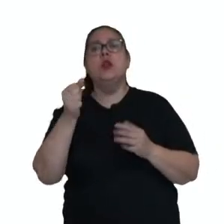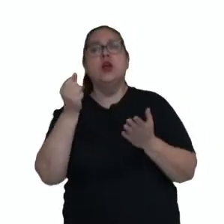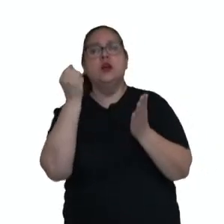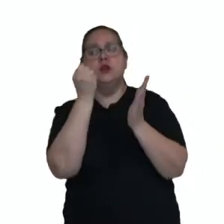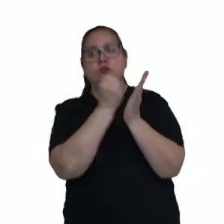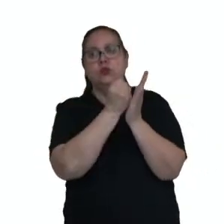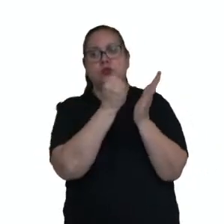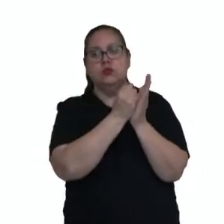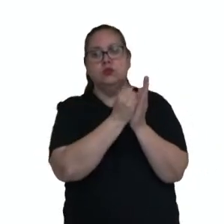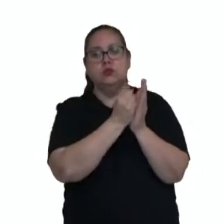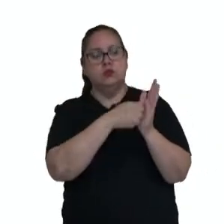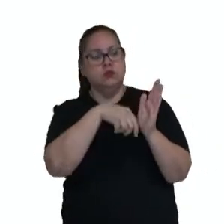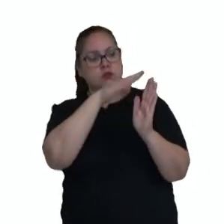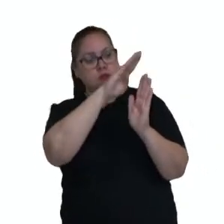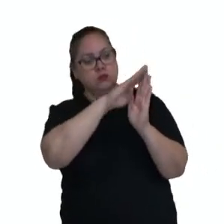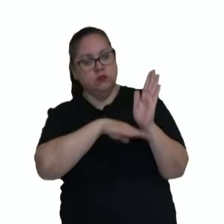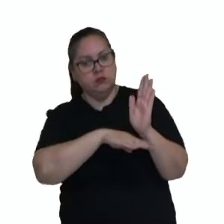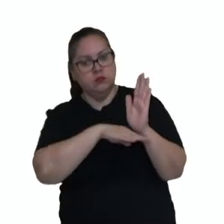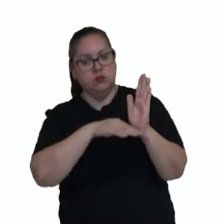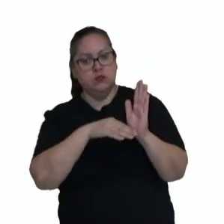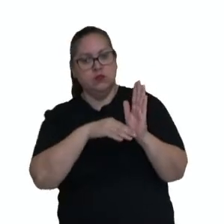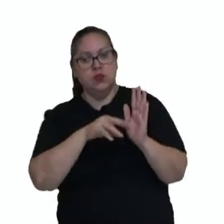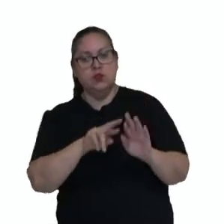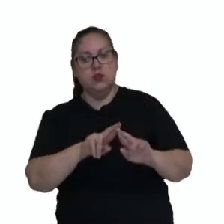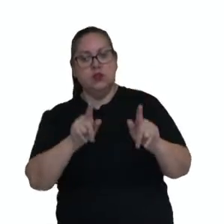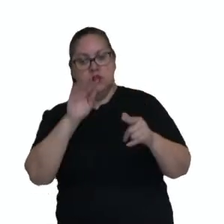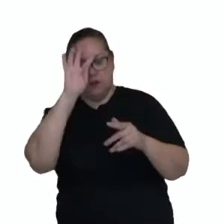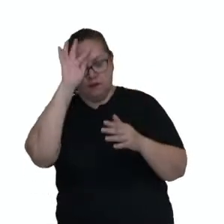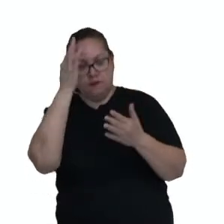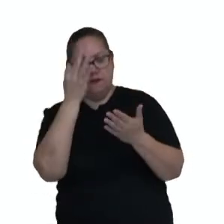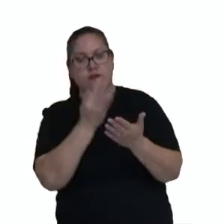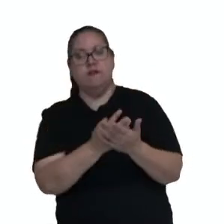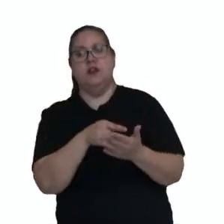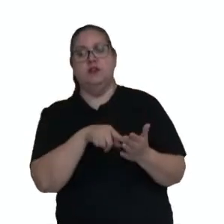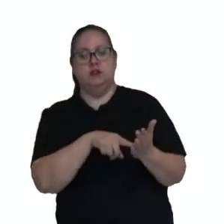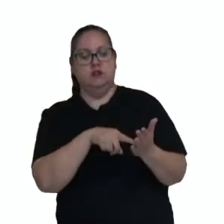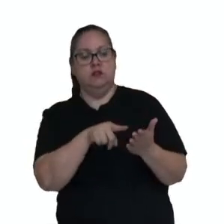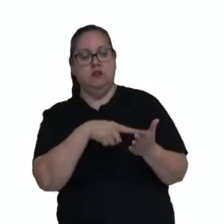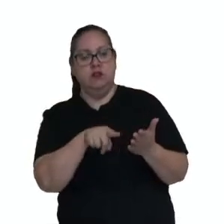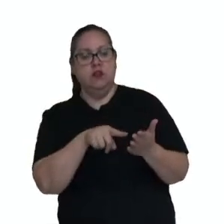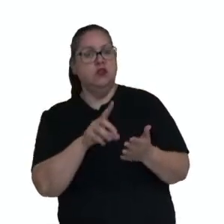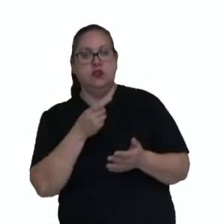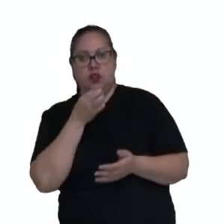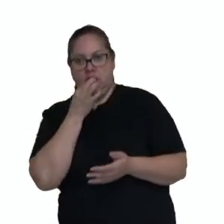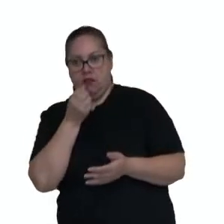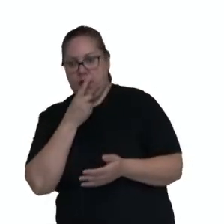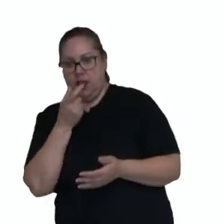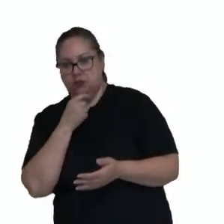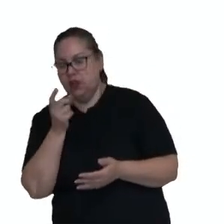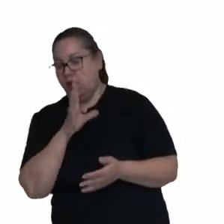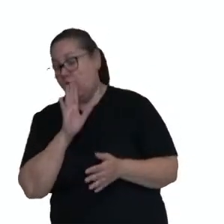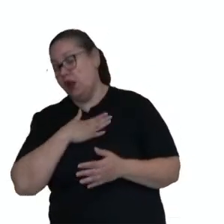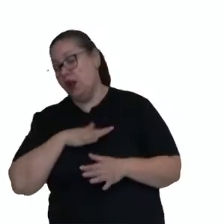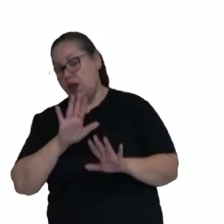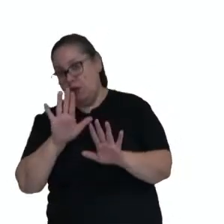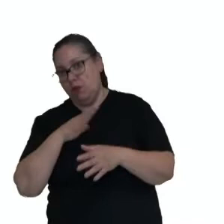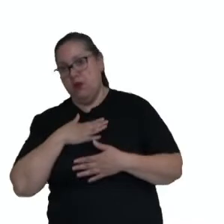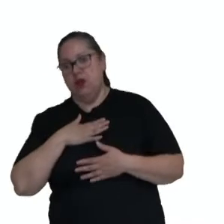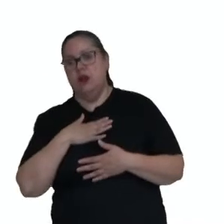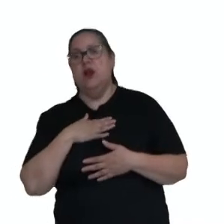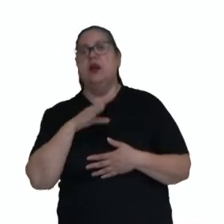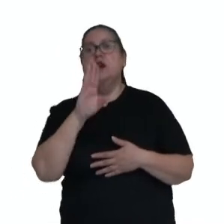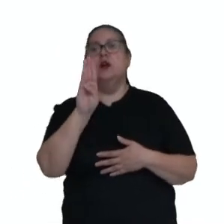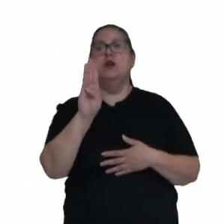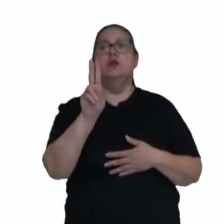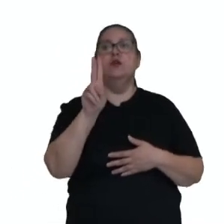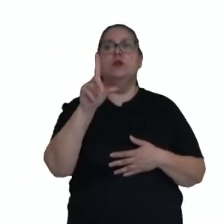documento pontifício relativo a temas de fé, né? A gente fica pensando em bula de remédio, mas calma lá, né? Que a bula primeiro